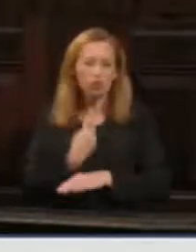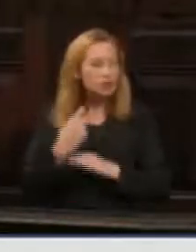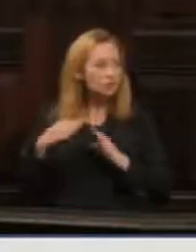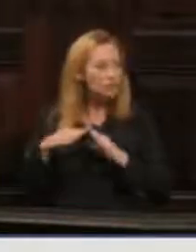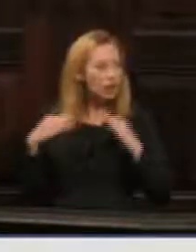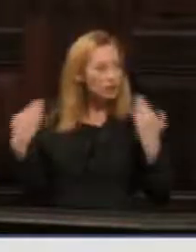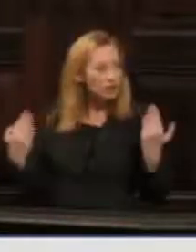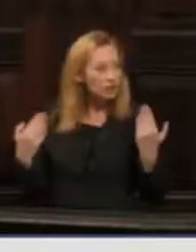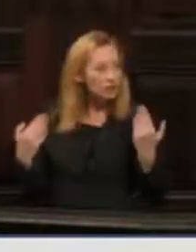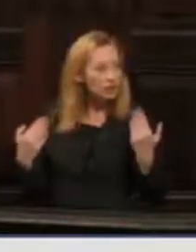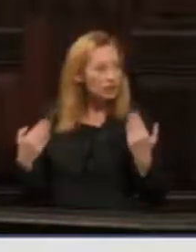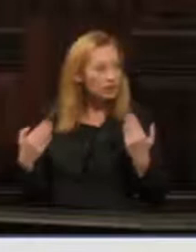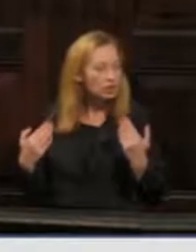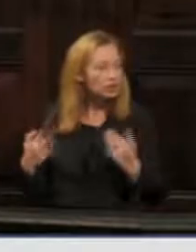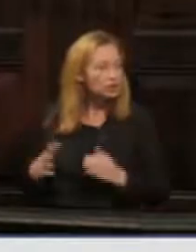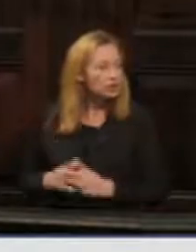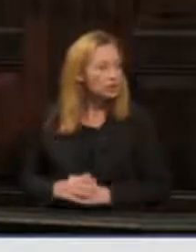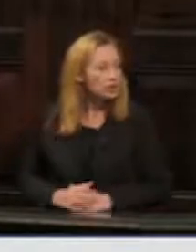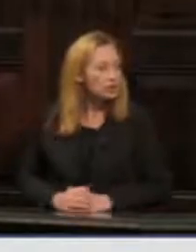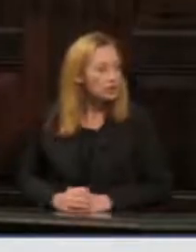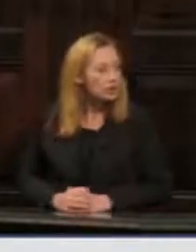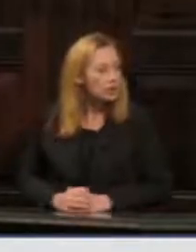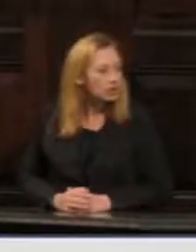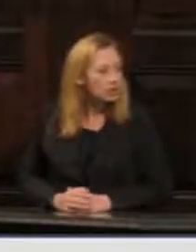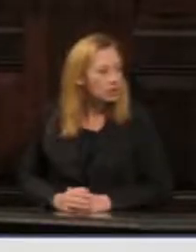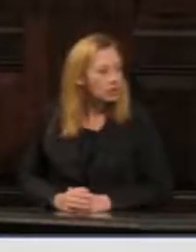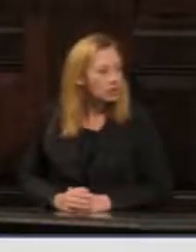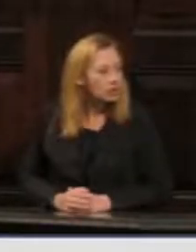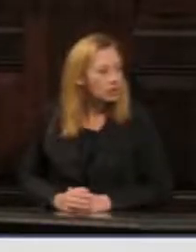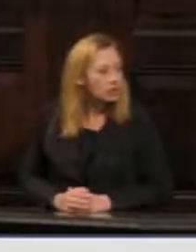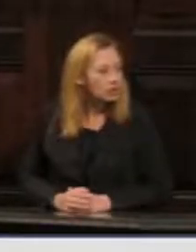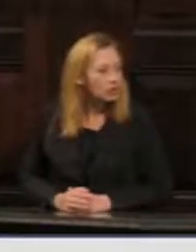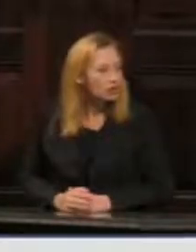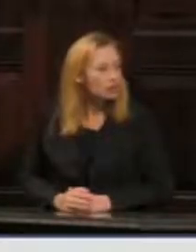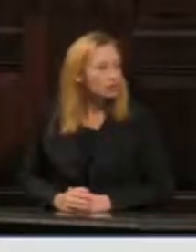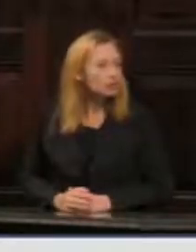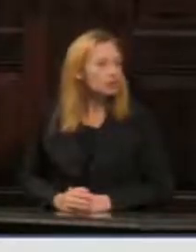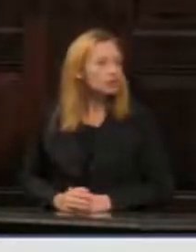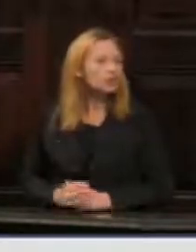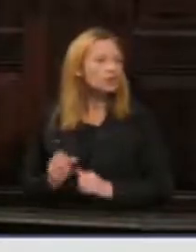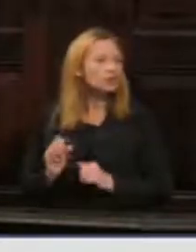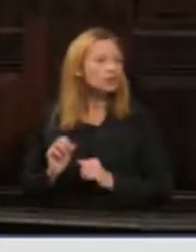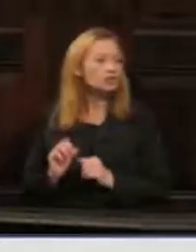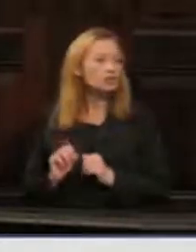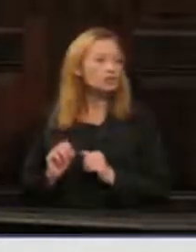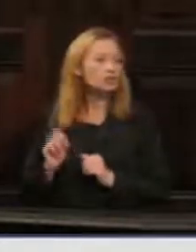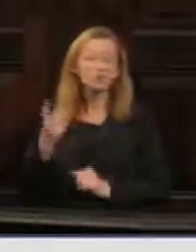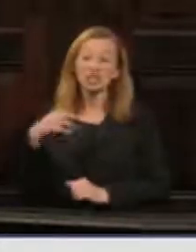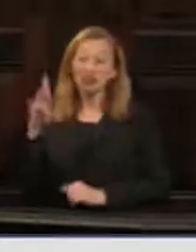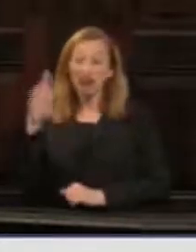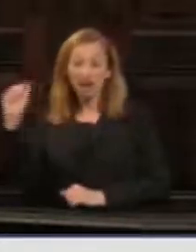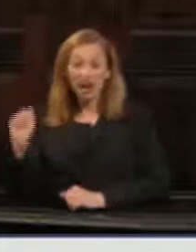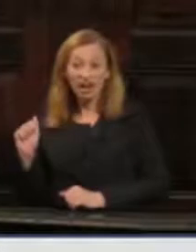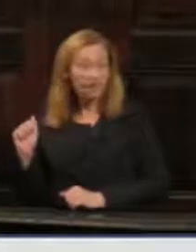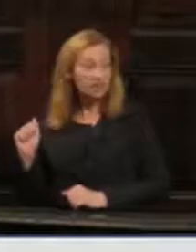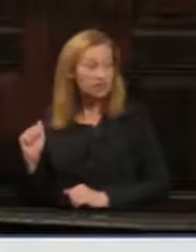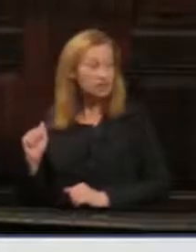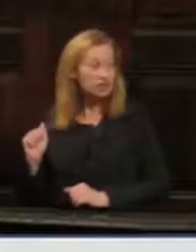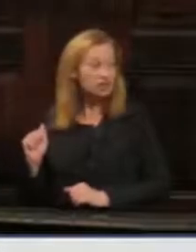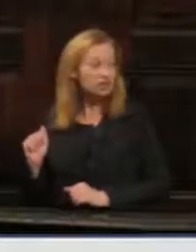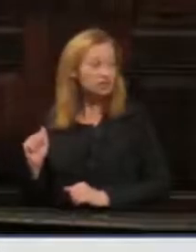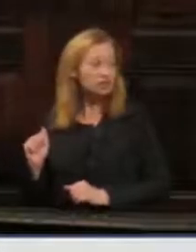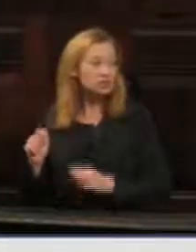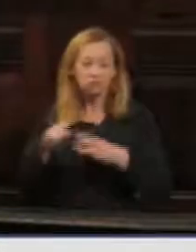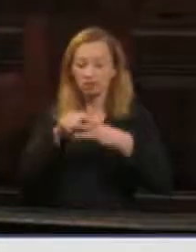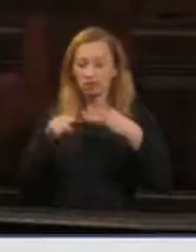compor o nosso time, vagas do time, um processo que tem sido feito de maneira muito transparente e que preza por 3